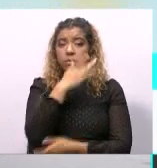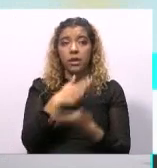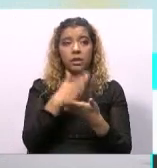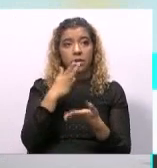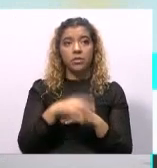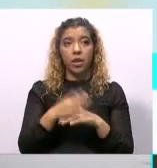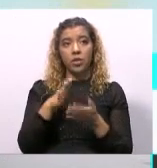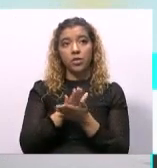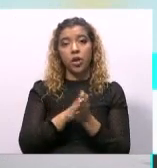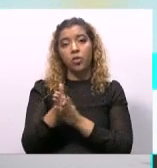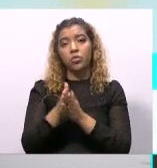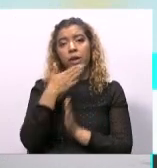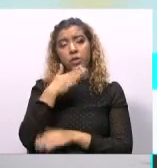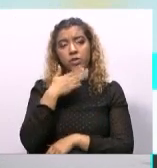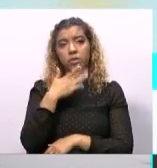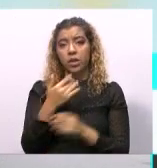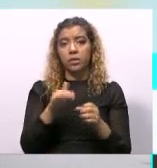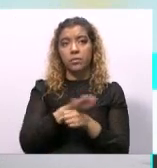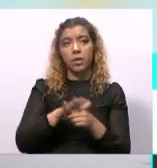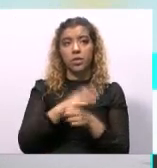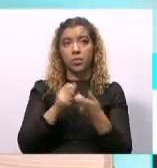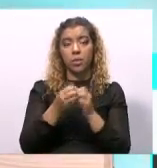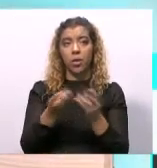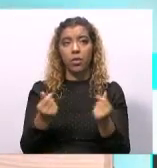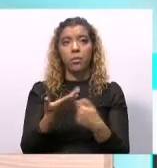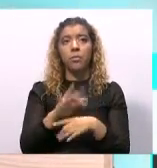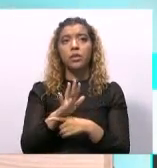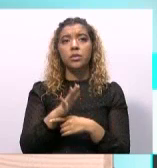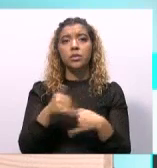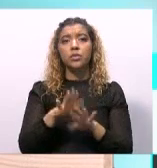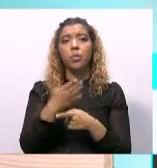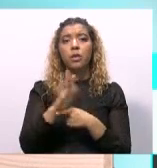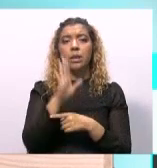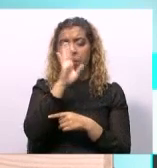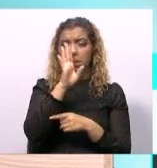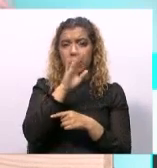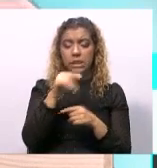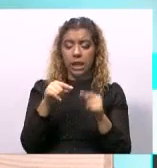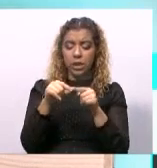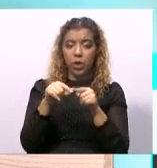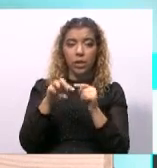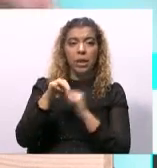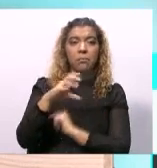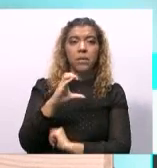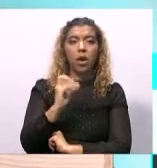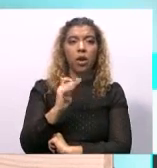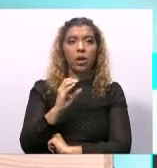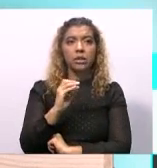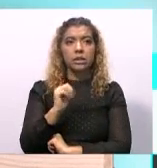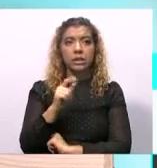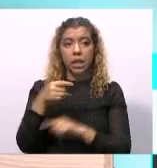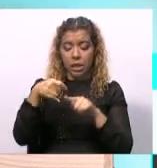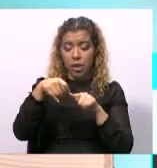aqui uma boa solução natural para estas situações. Para o caso de micoses, tem aqui também um adaptador com um pincelinho,